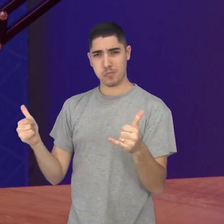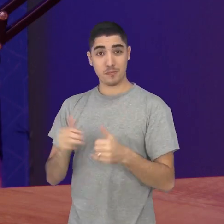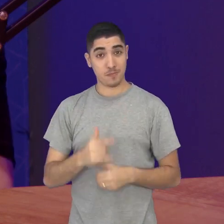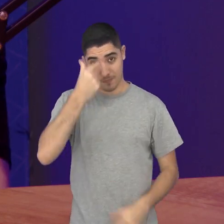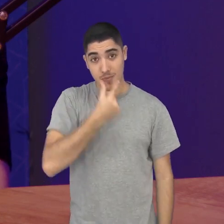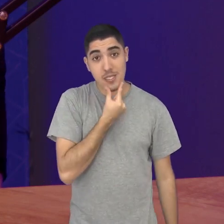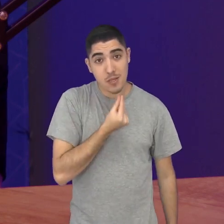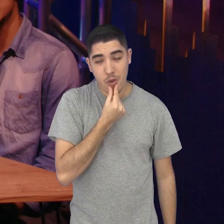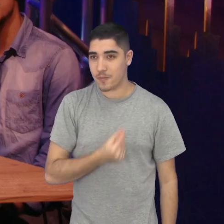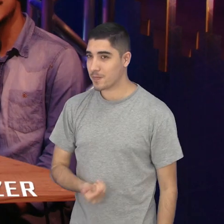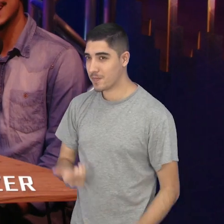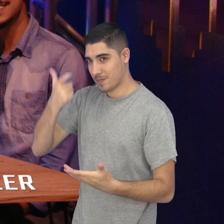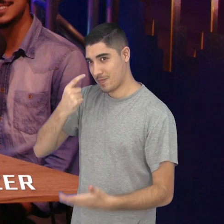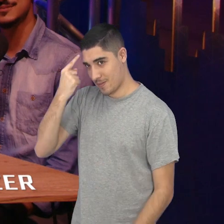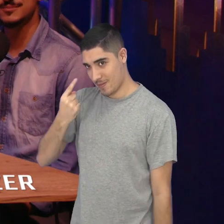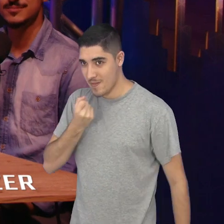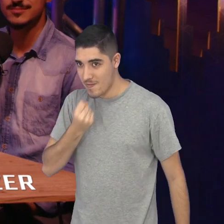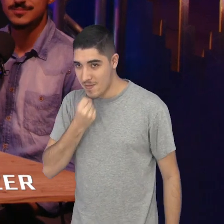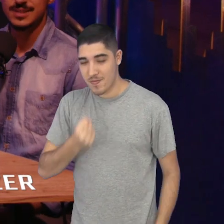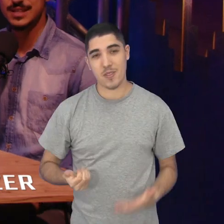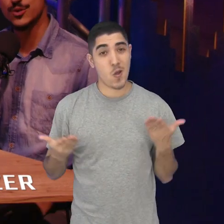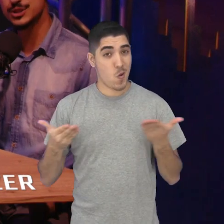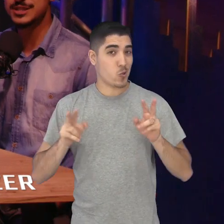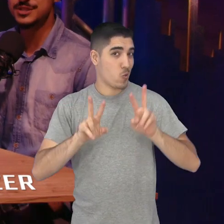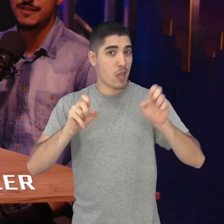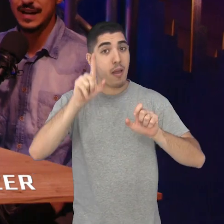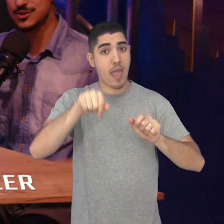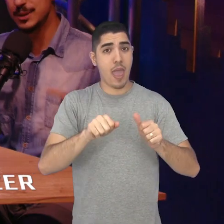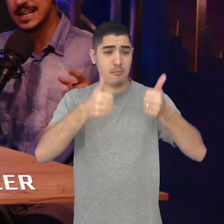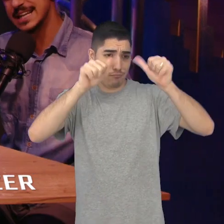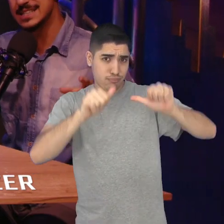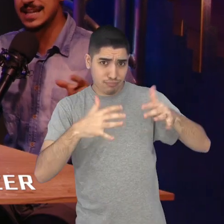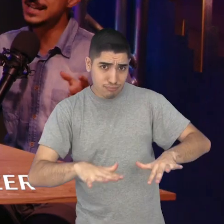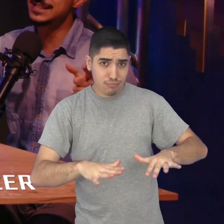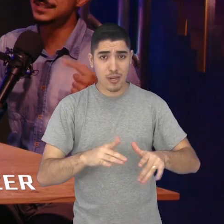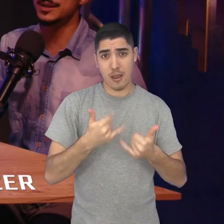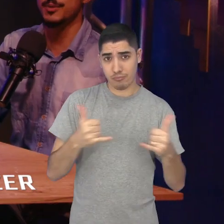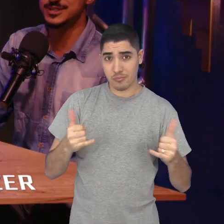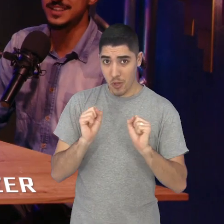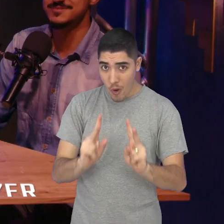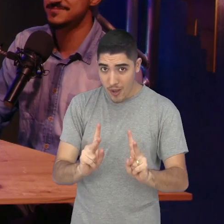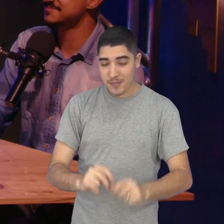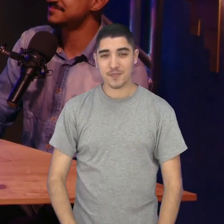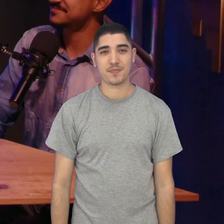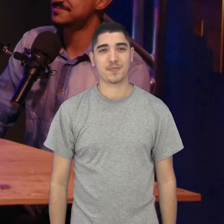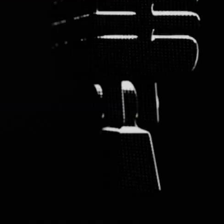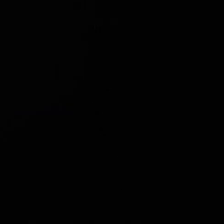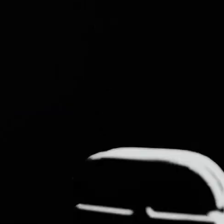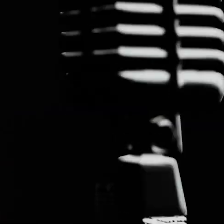falta de energia? Eu sou Samuel Strazer. Eu sou a Miviki. E hoje a gente vai falar sobre crise energética, pode ser? Pode